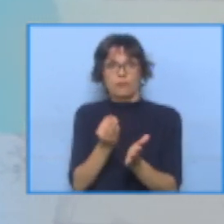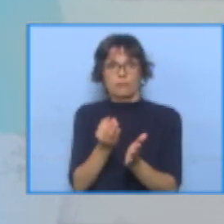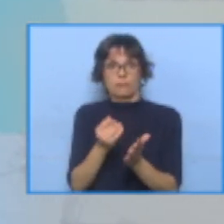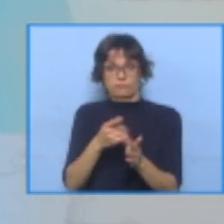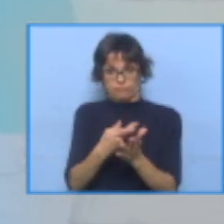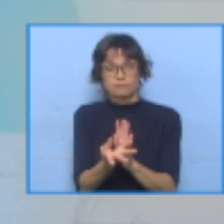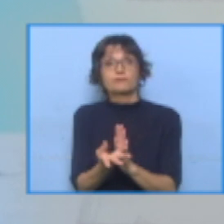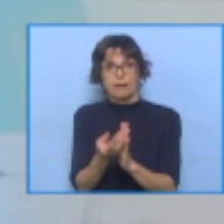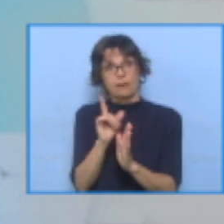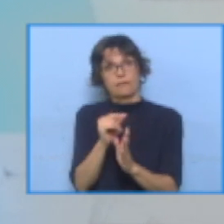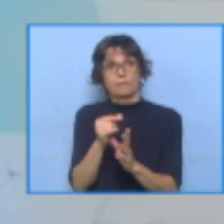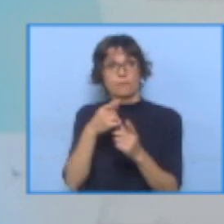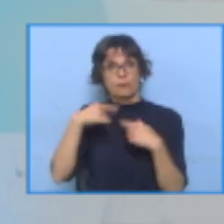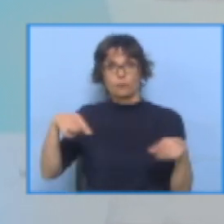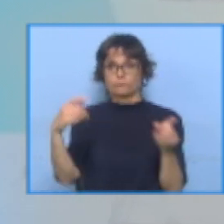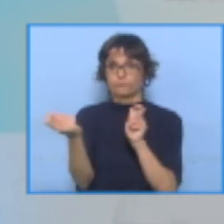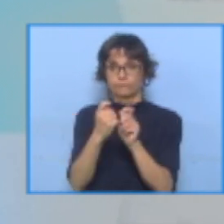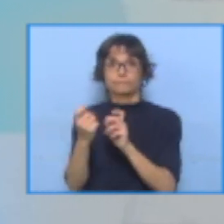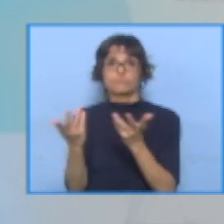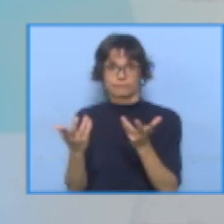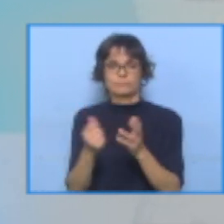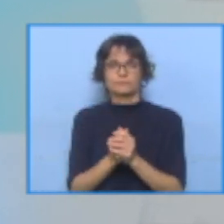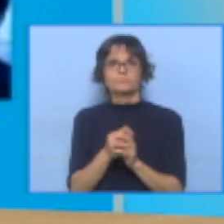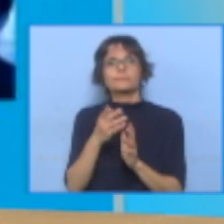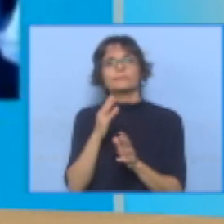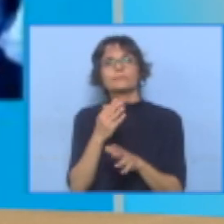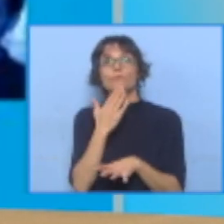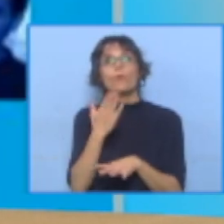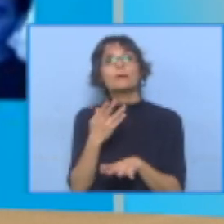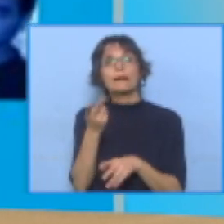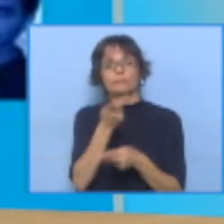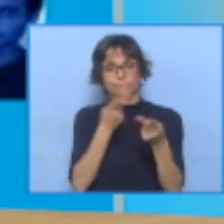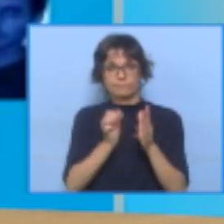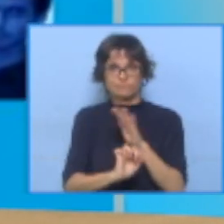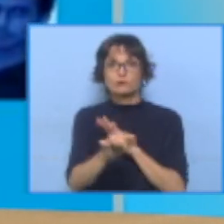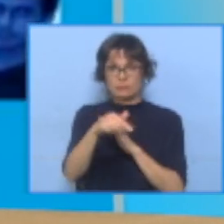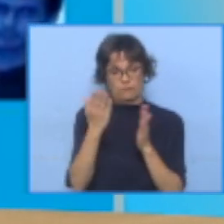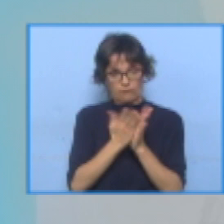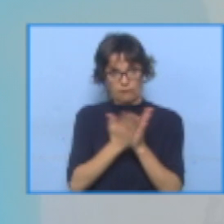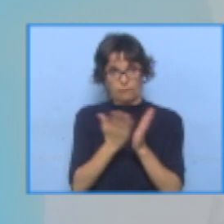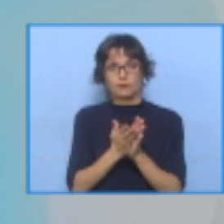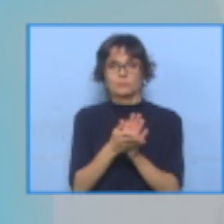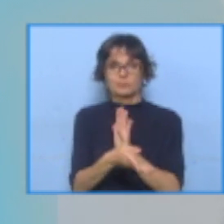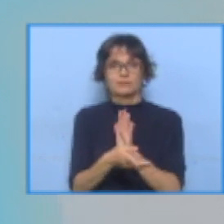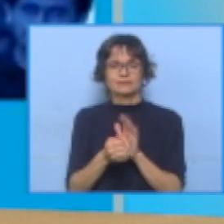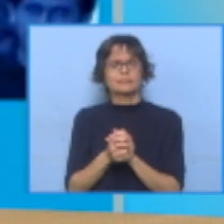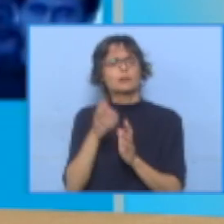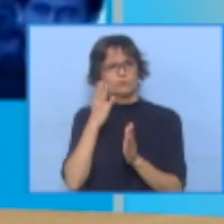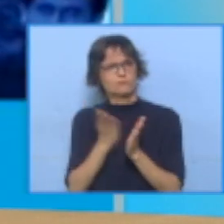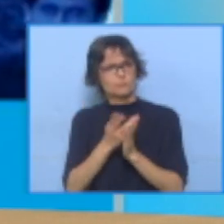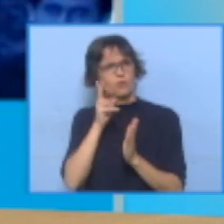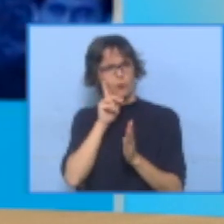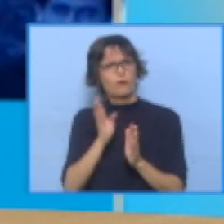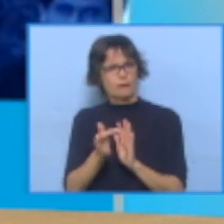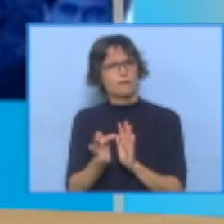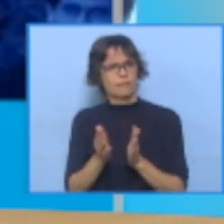de facto que sejam também aí aplicadas. Graça, obrigado por teres analisado aqui este estudo sobre a conciliação família-trabalho. Vale a pena ler. Vale a pena ler,